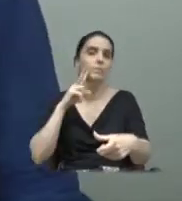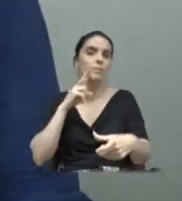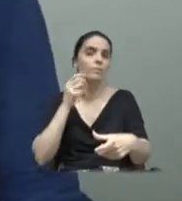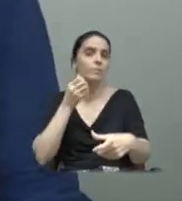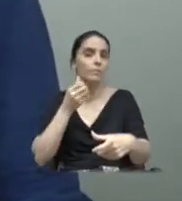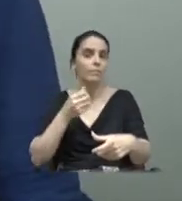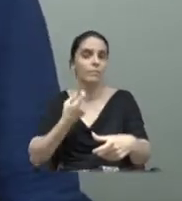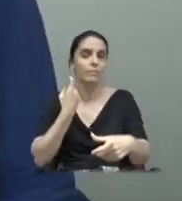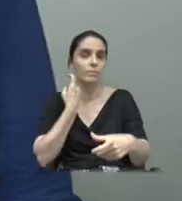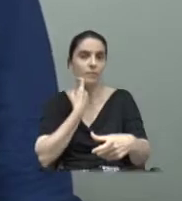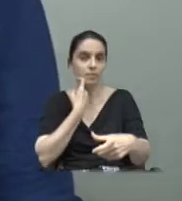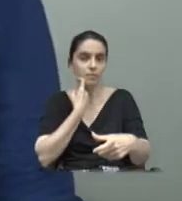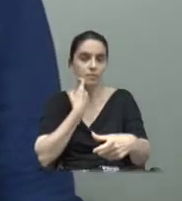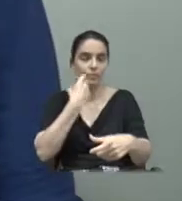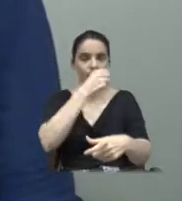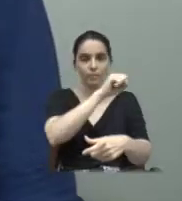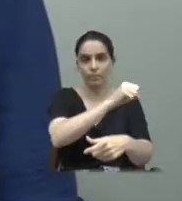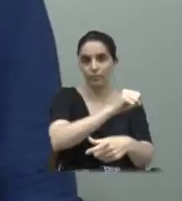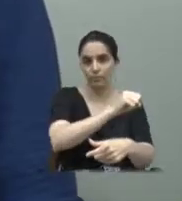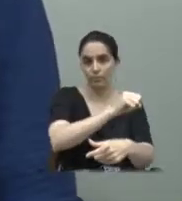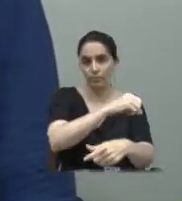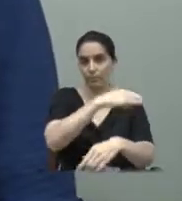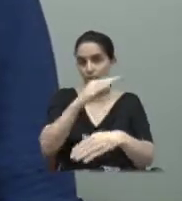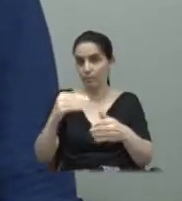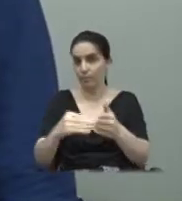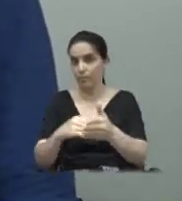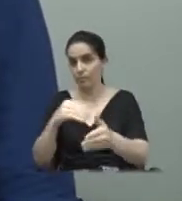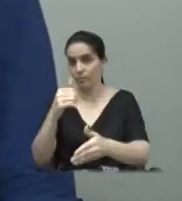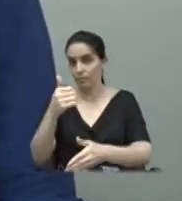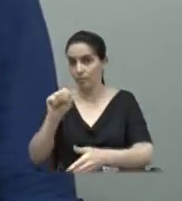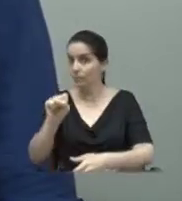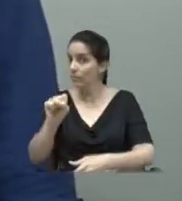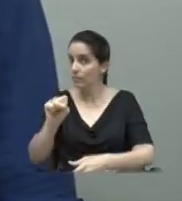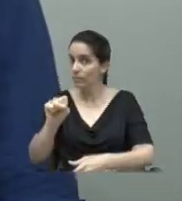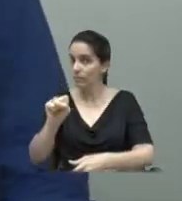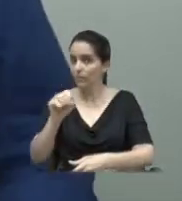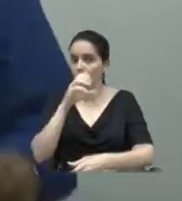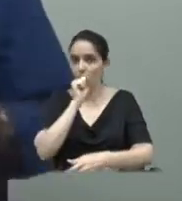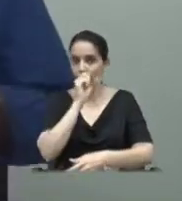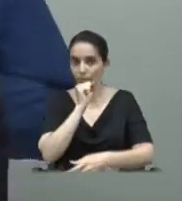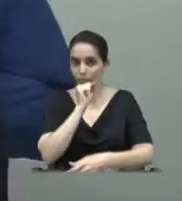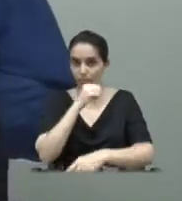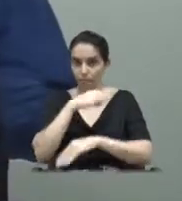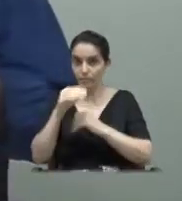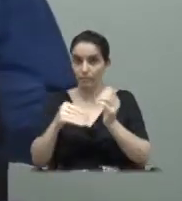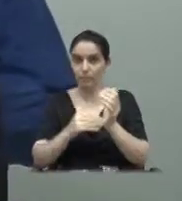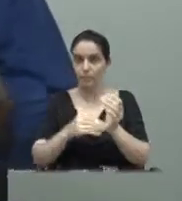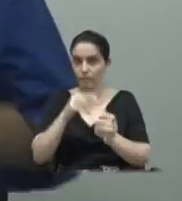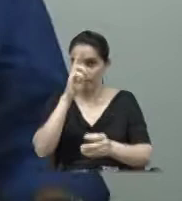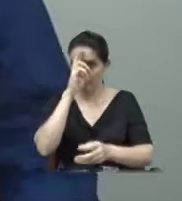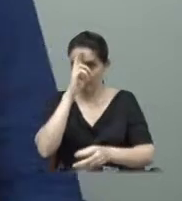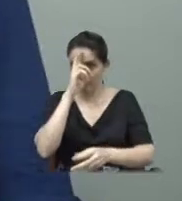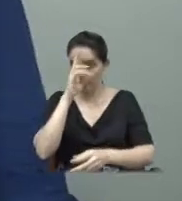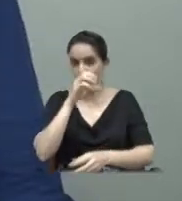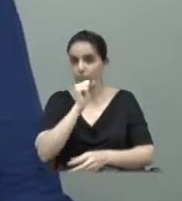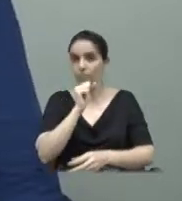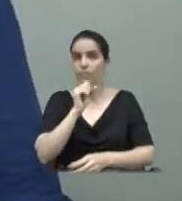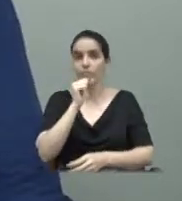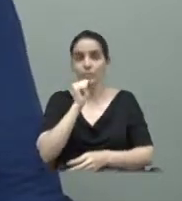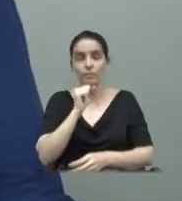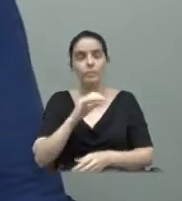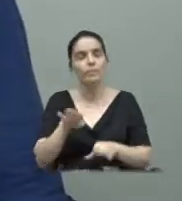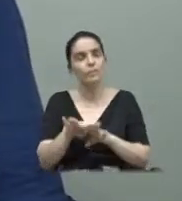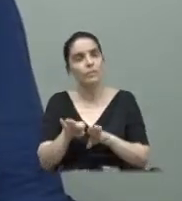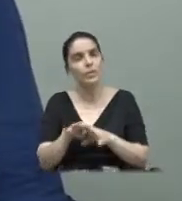às 18, sábado às 17 e domingo até às 12. E, inclusive, do Santa Lúcia, estava precisando de pedra ali, que